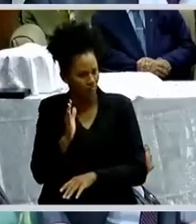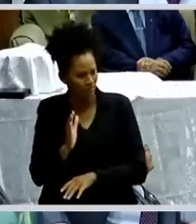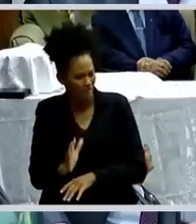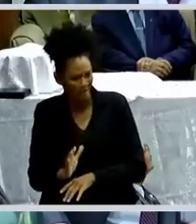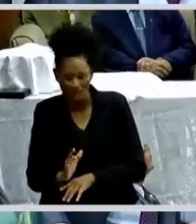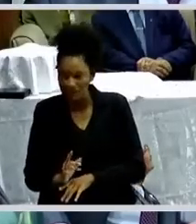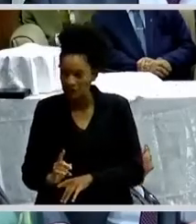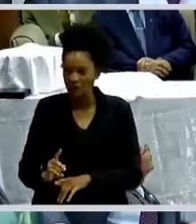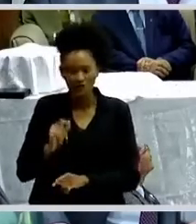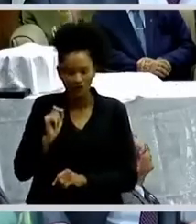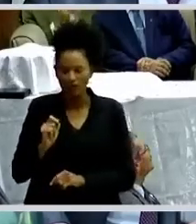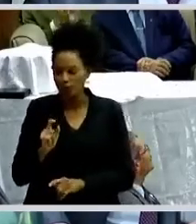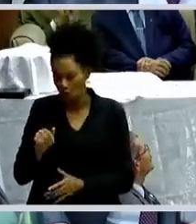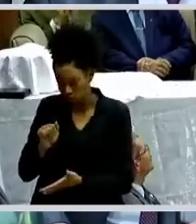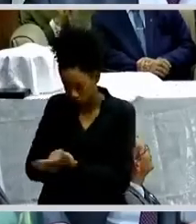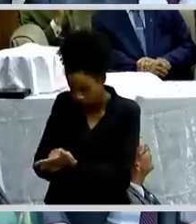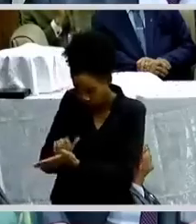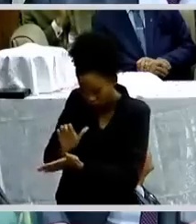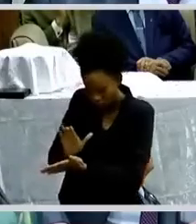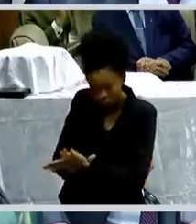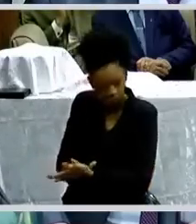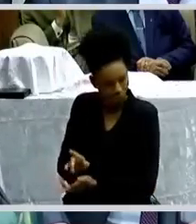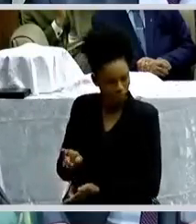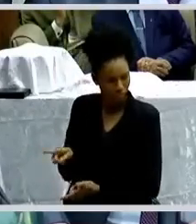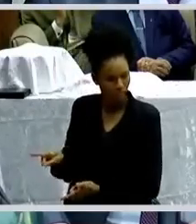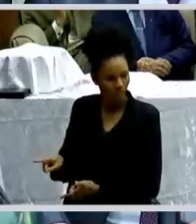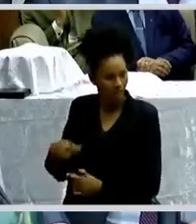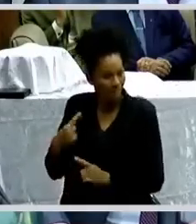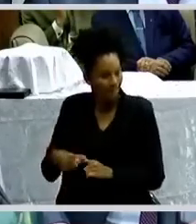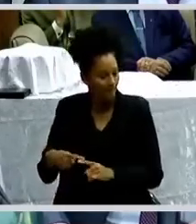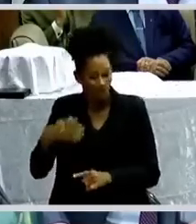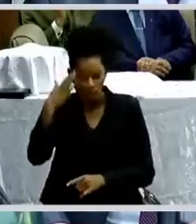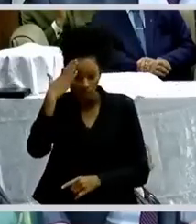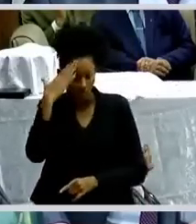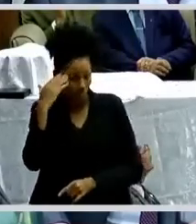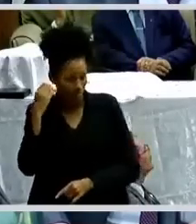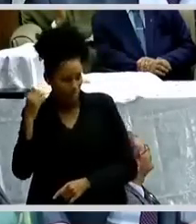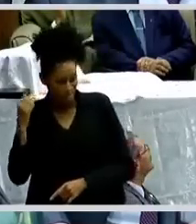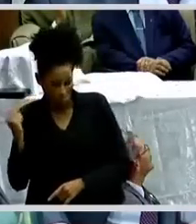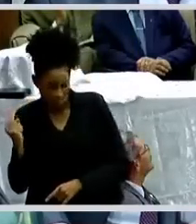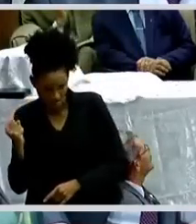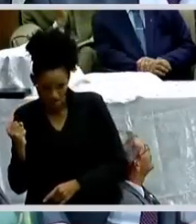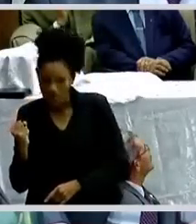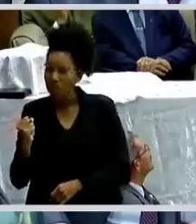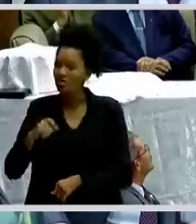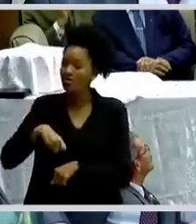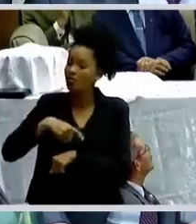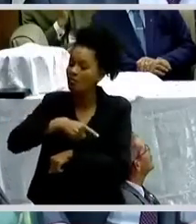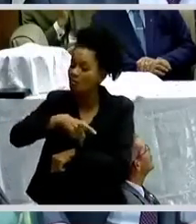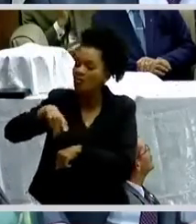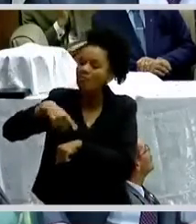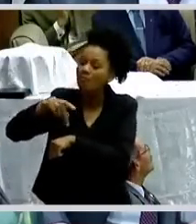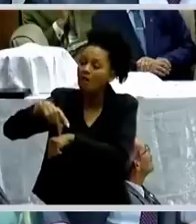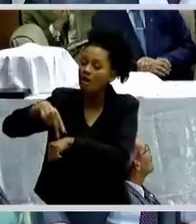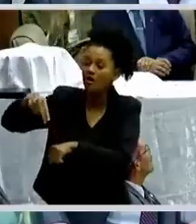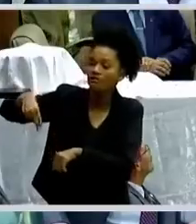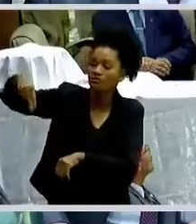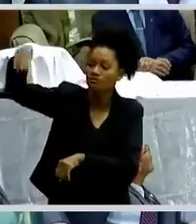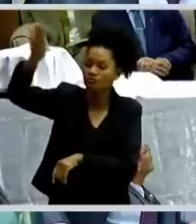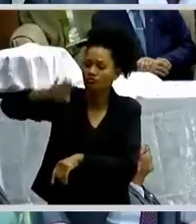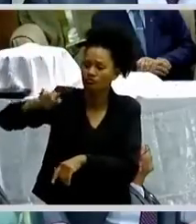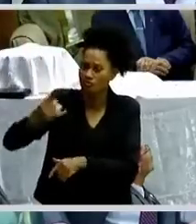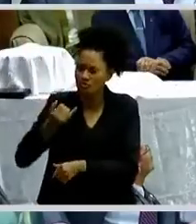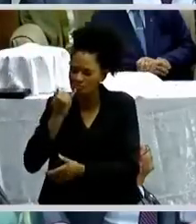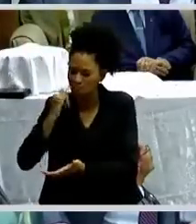uma ameaça. Porque quando Salomão instigou o povo do norte, cobrando altos impostos, quando um